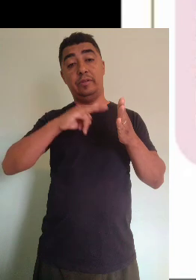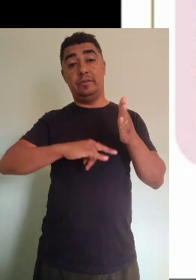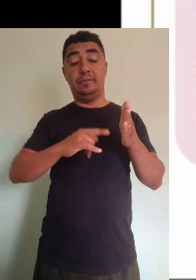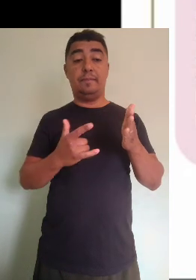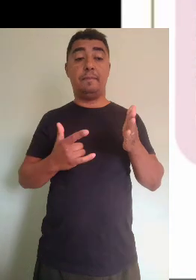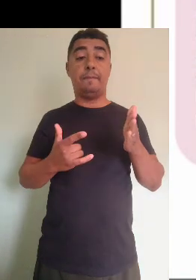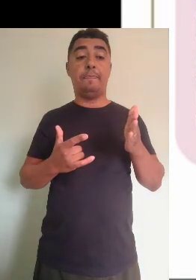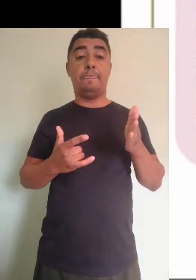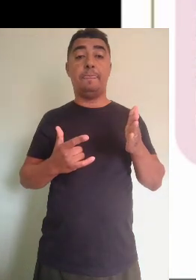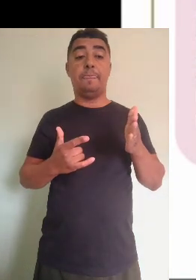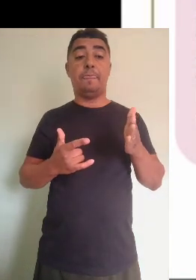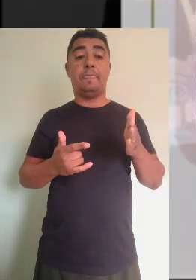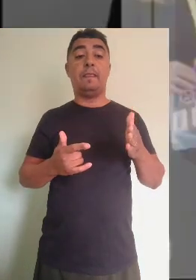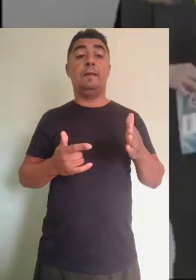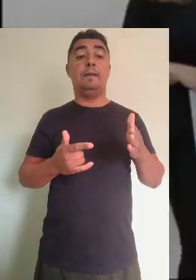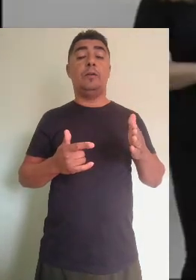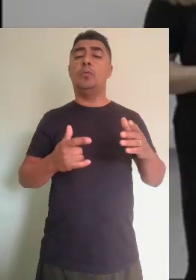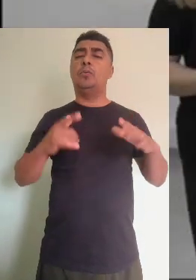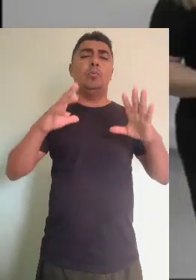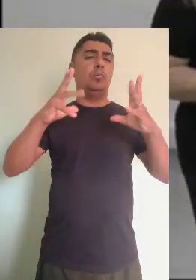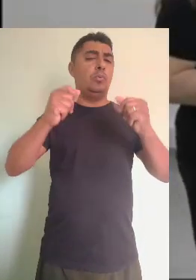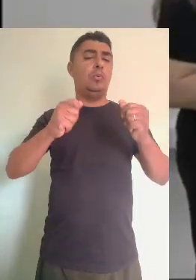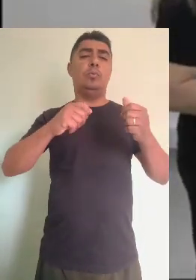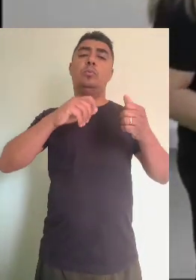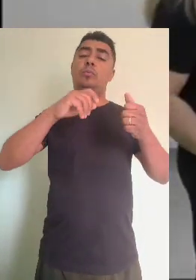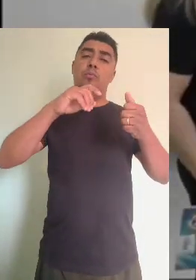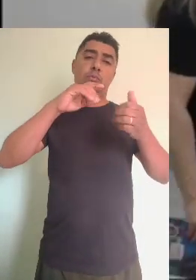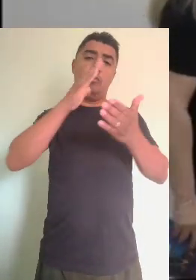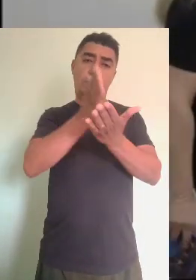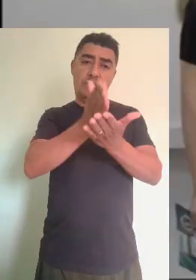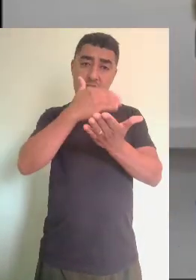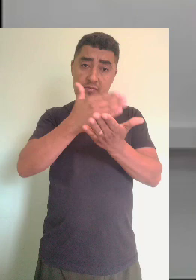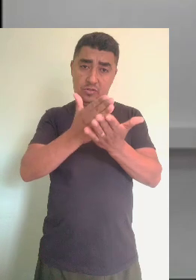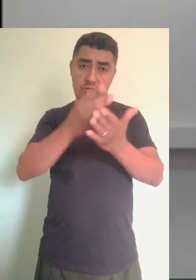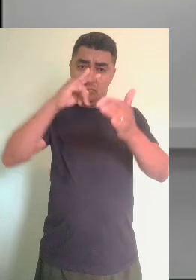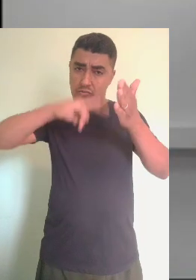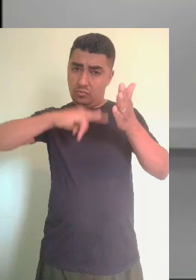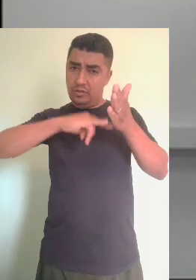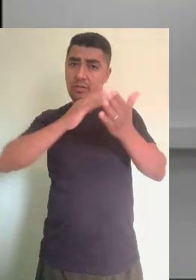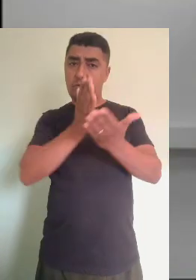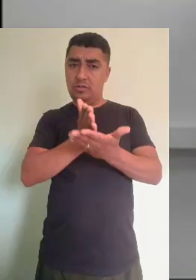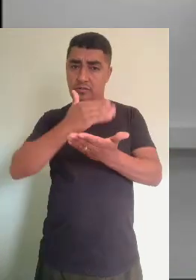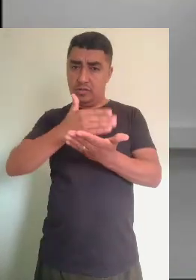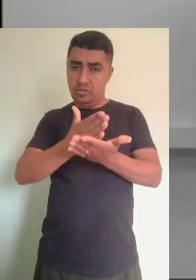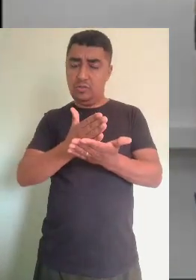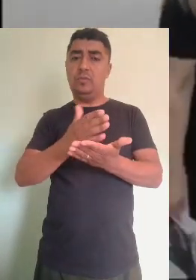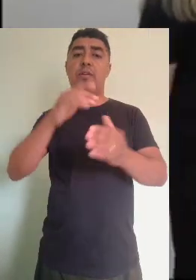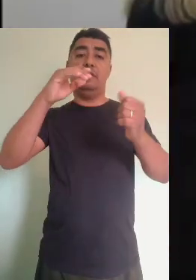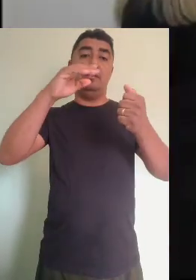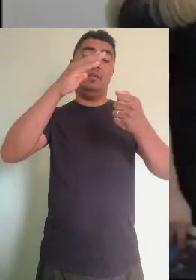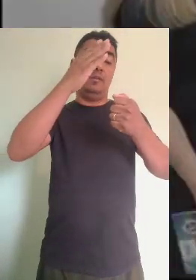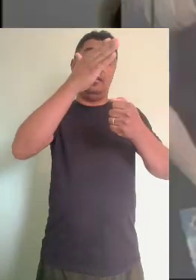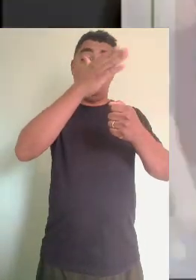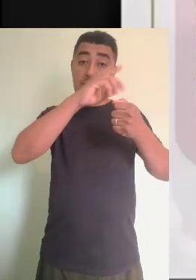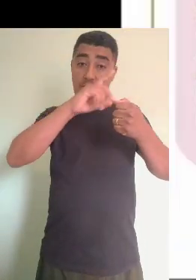né, para que se tenha esses registros, ele é dividido em artigos, tá? A prof vai ler rapidinho aqui os